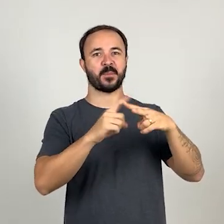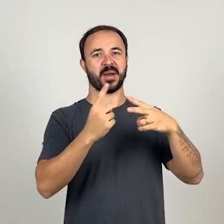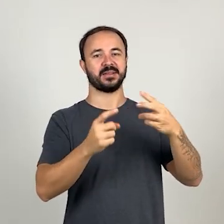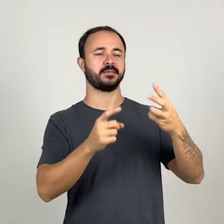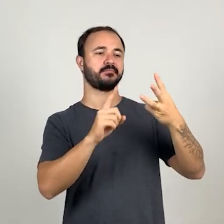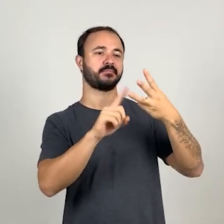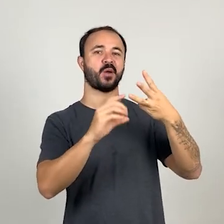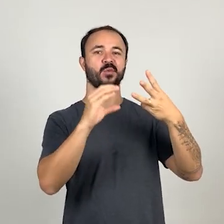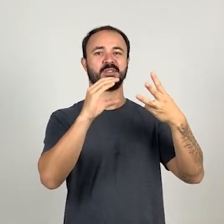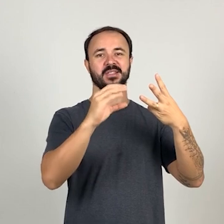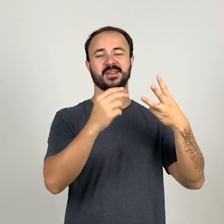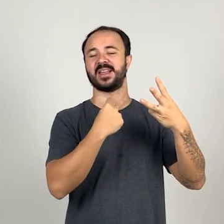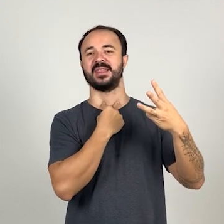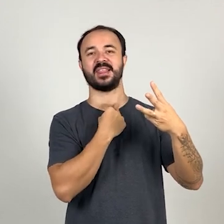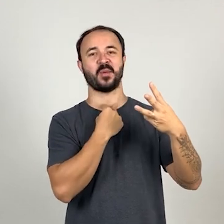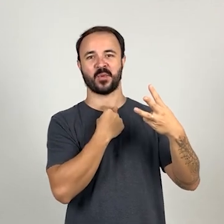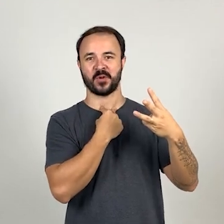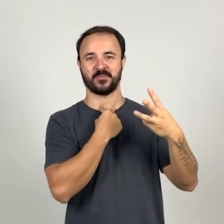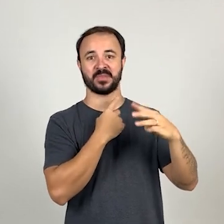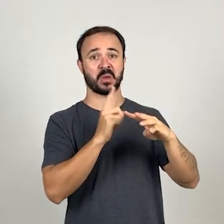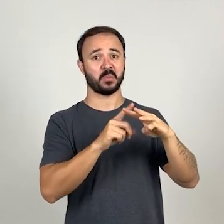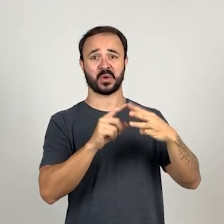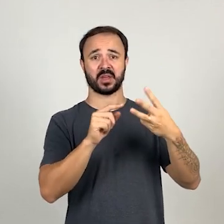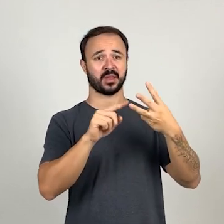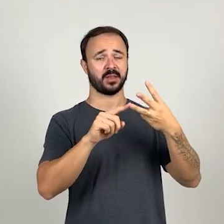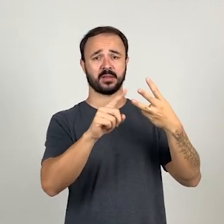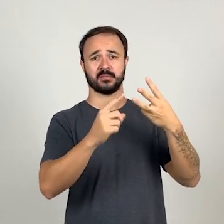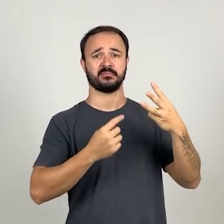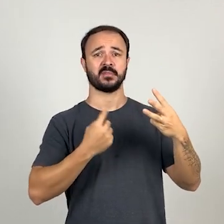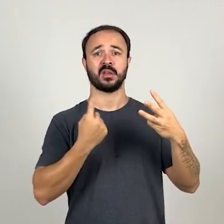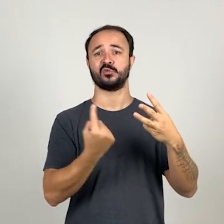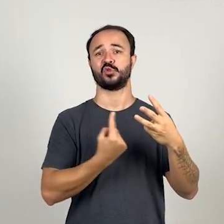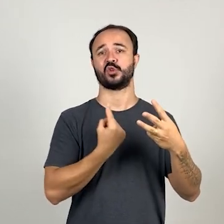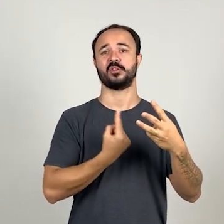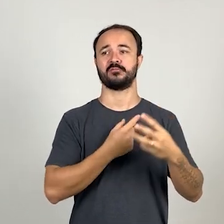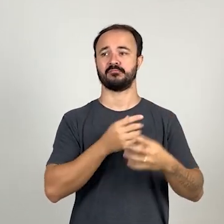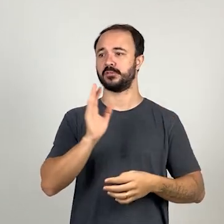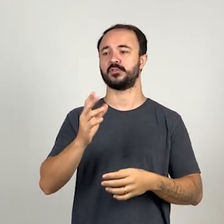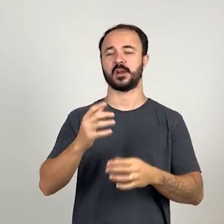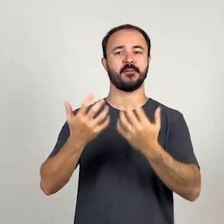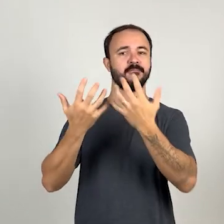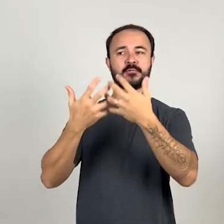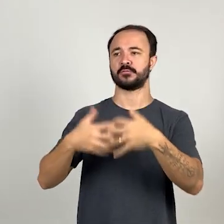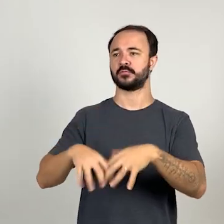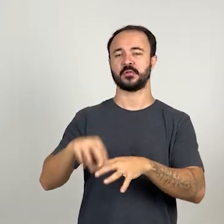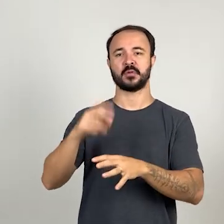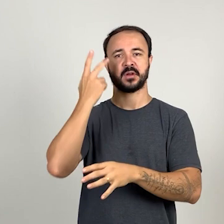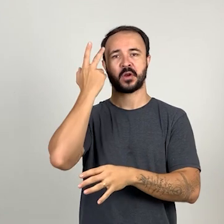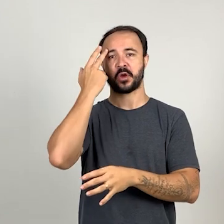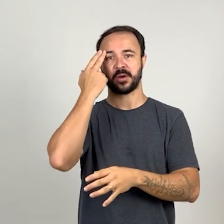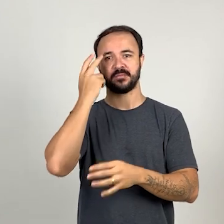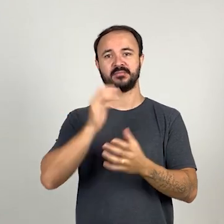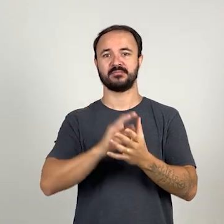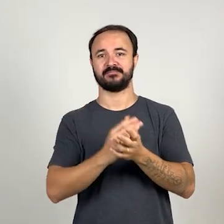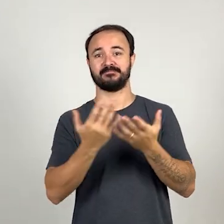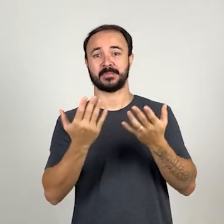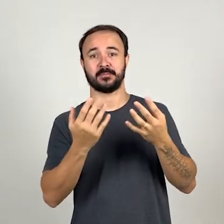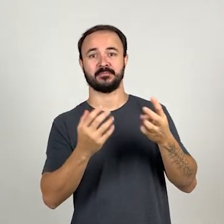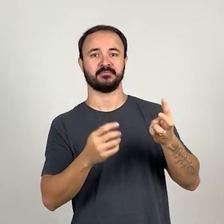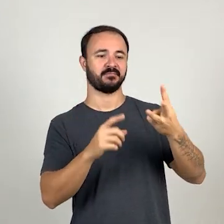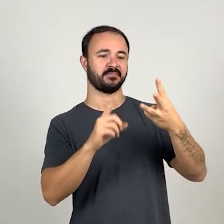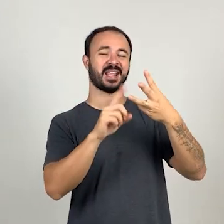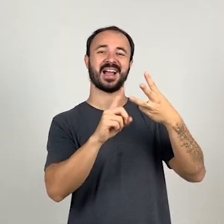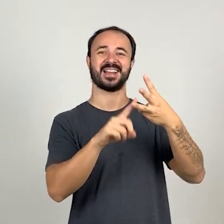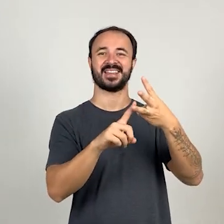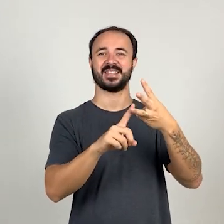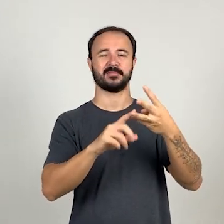com o verbo modal, porque ele sozinho, o verbo modal, já funciona como auxiliar para outros verbos. Então, didn't can seria